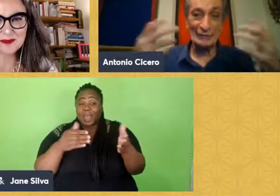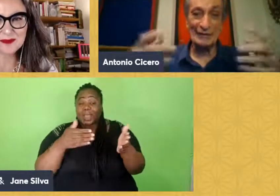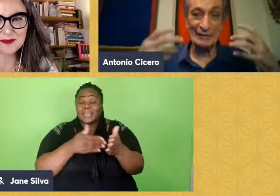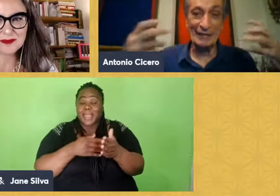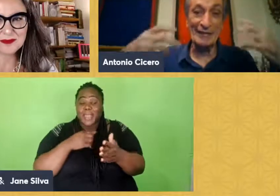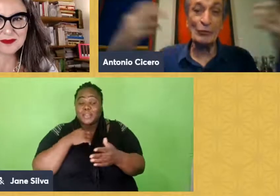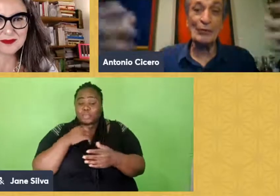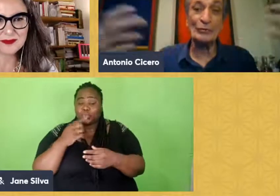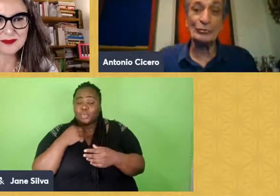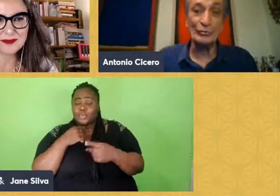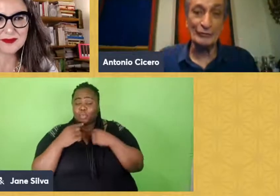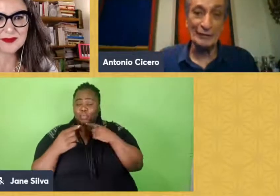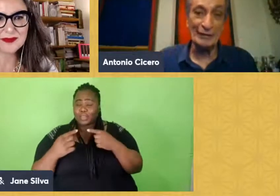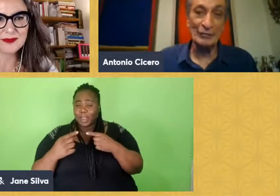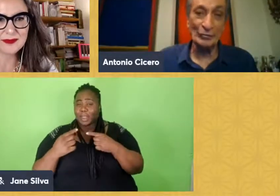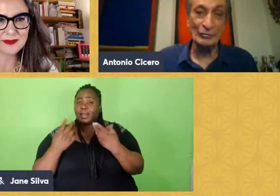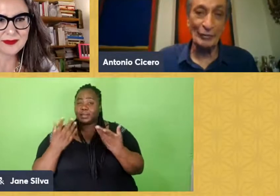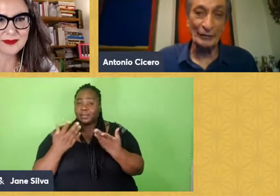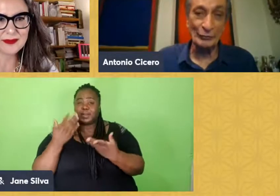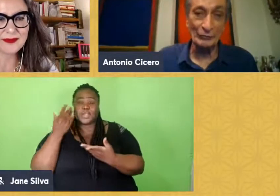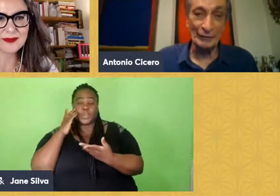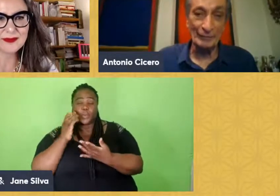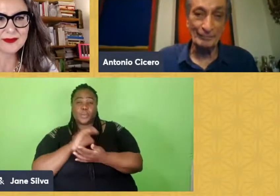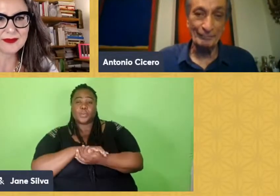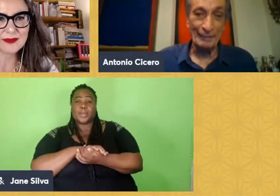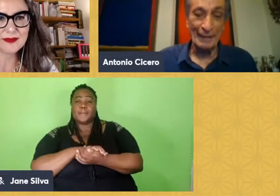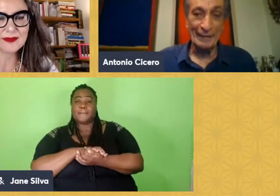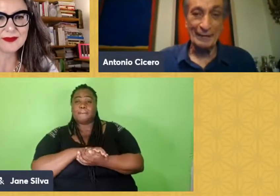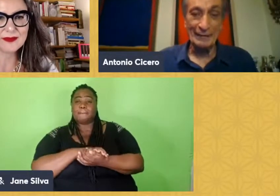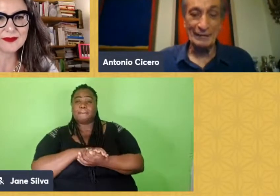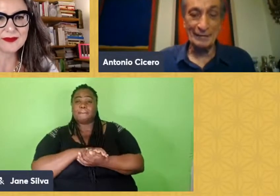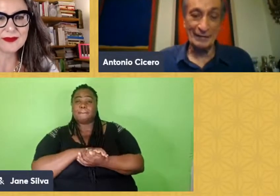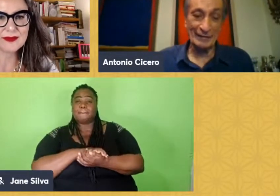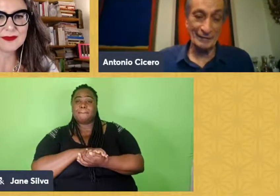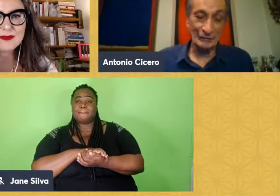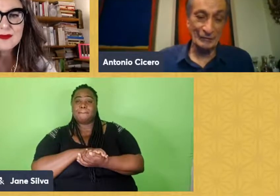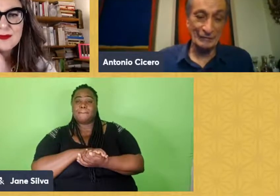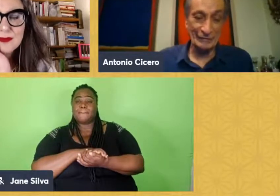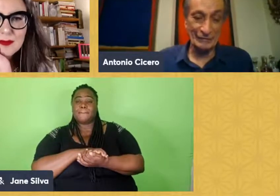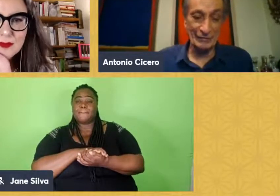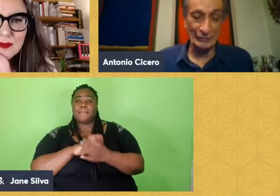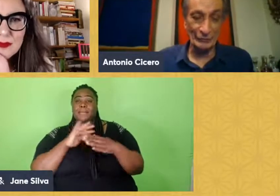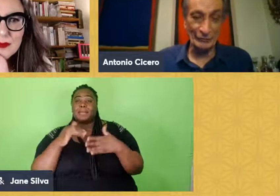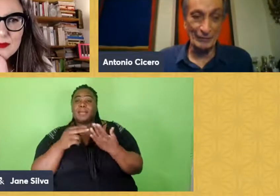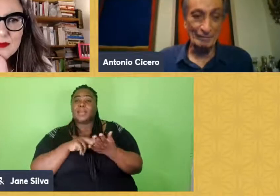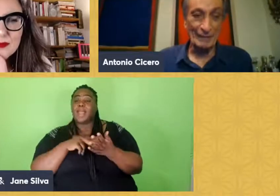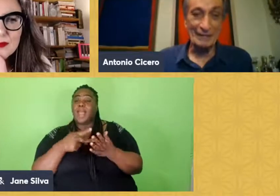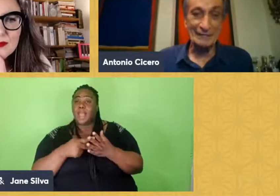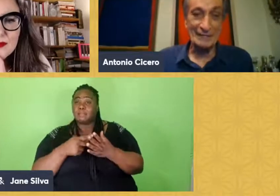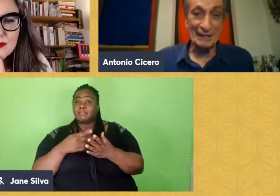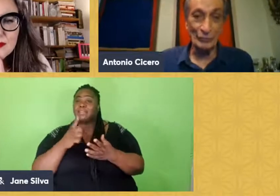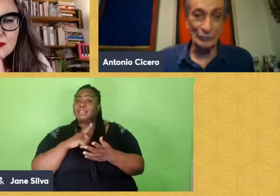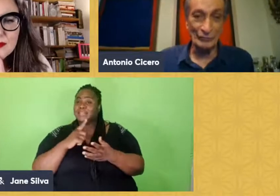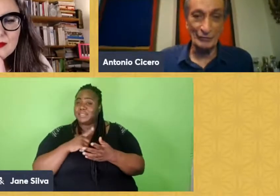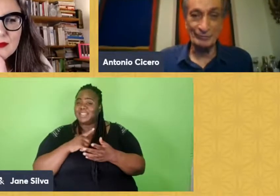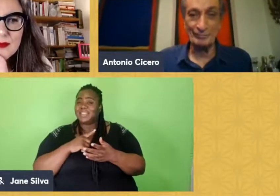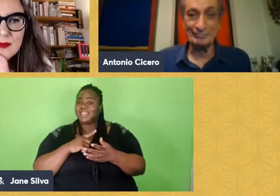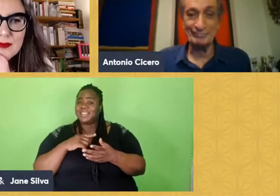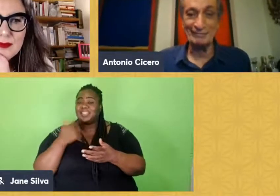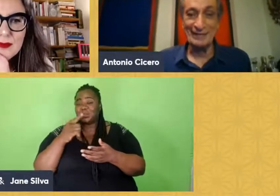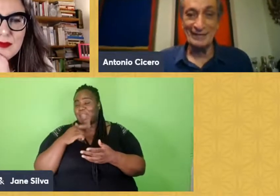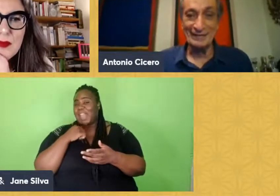O ser dele enquanto dúvida, enquanto é dúvida. Quer dizer, isso existe sem dúvida. Sem